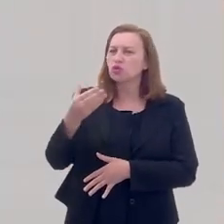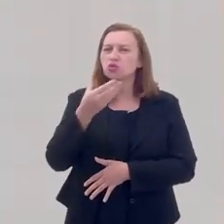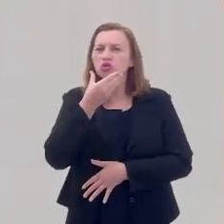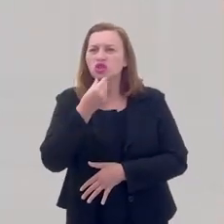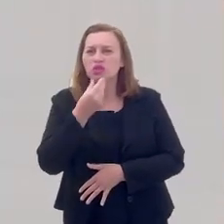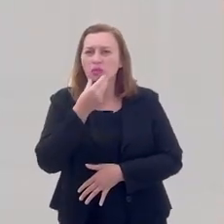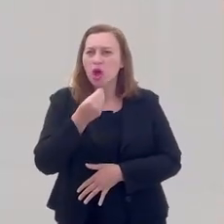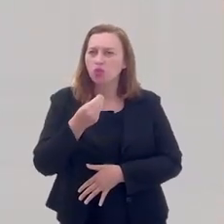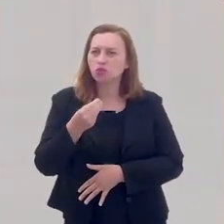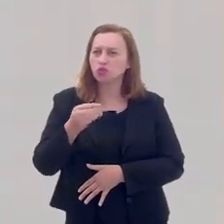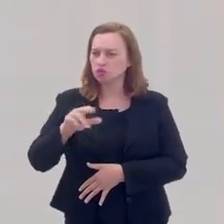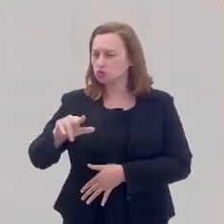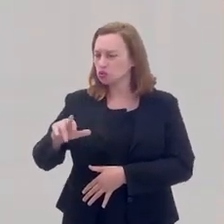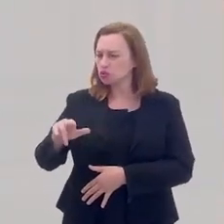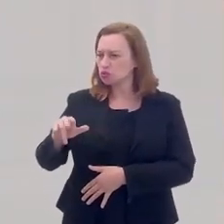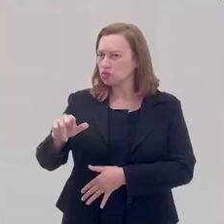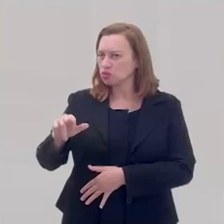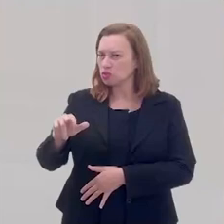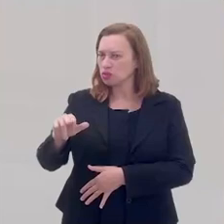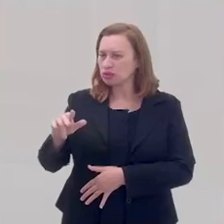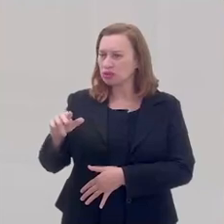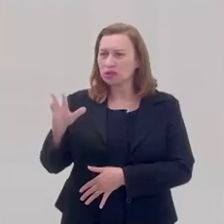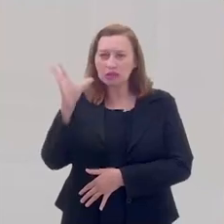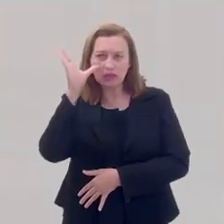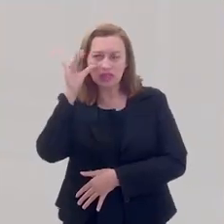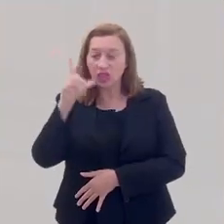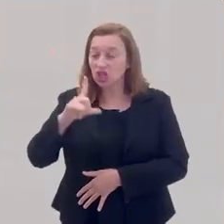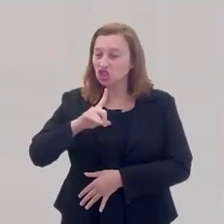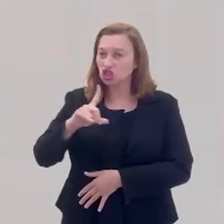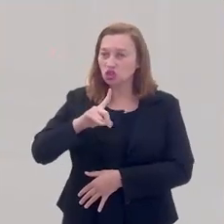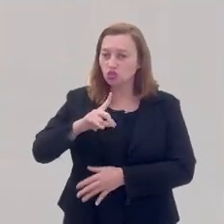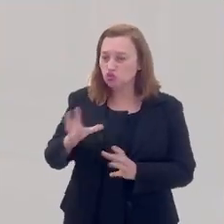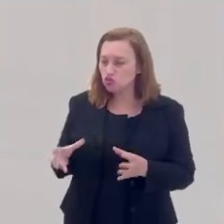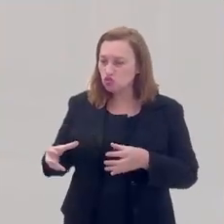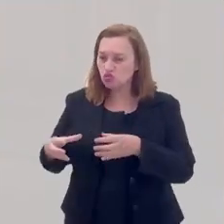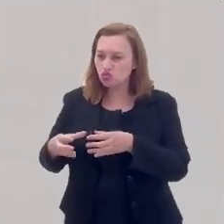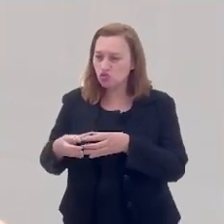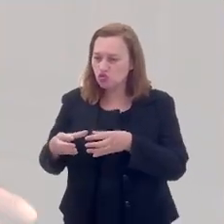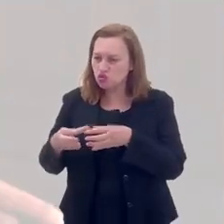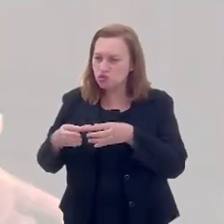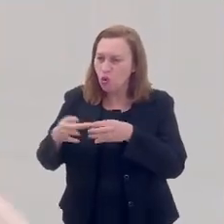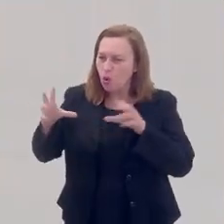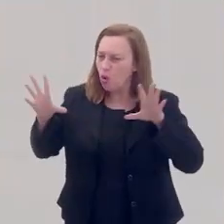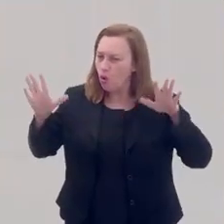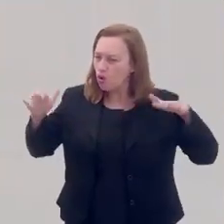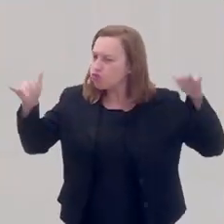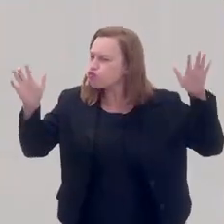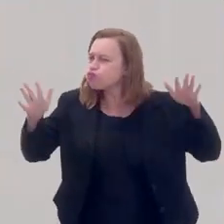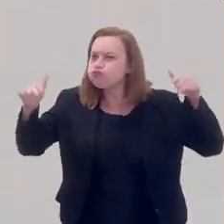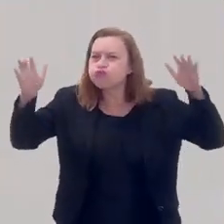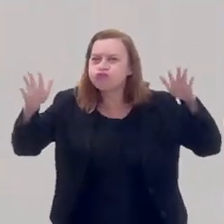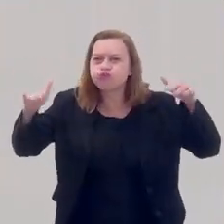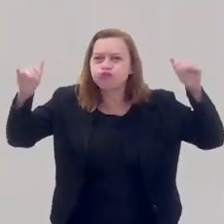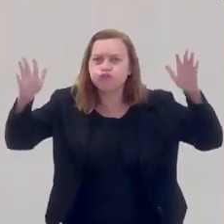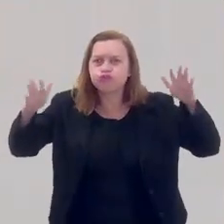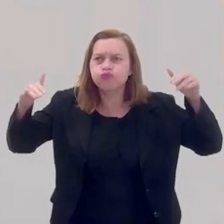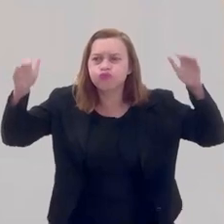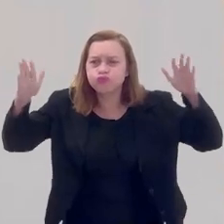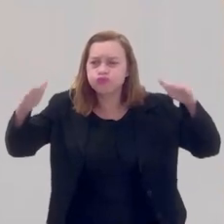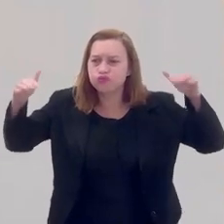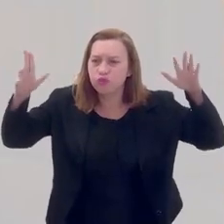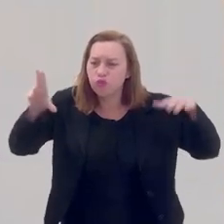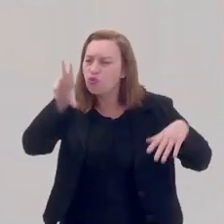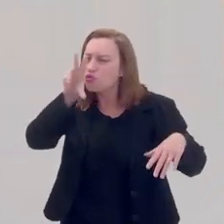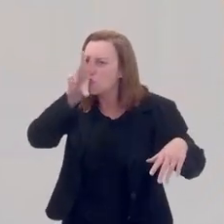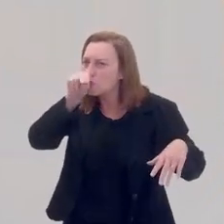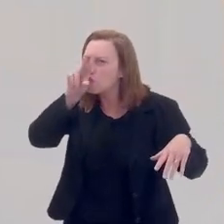que muito interessante existia aquela revoada de Patos em uma direção sempre fazendo verão indo para um lugar e um desses